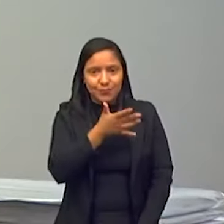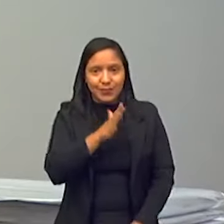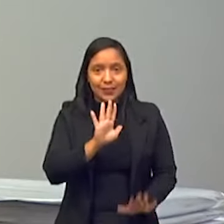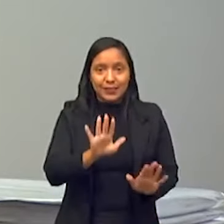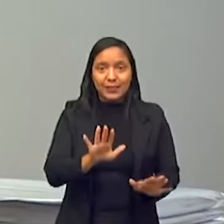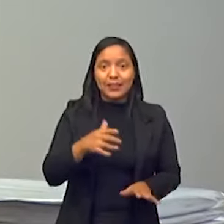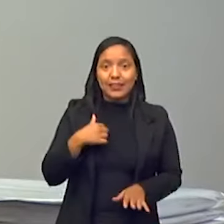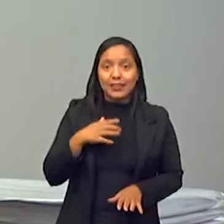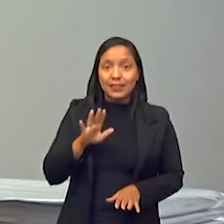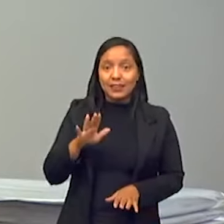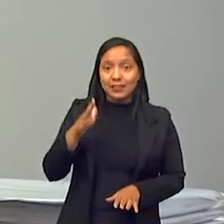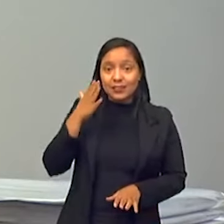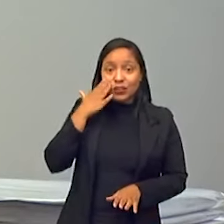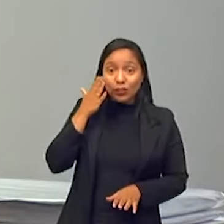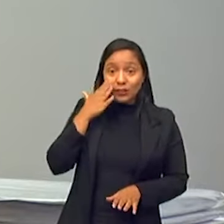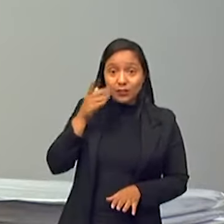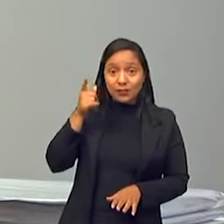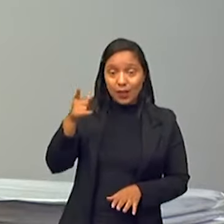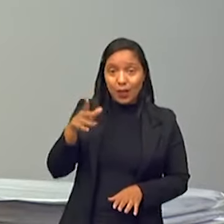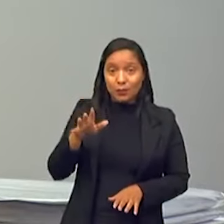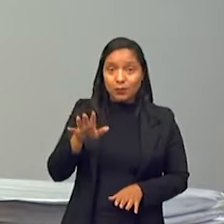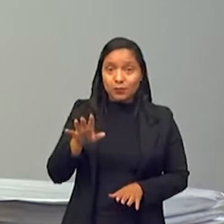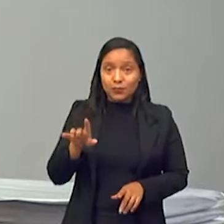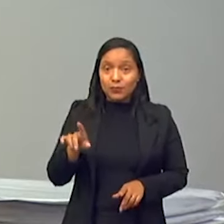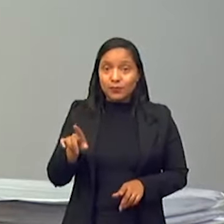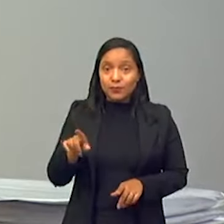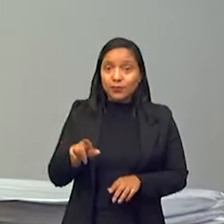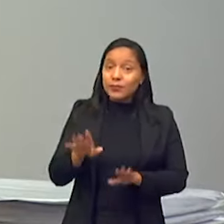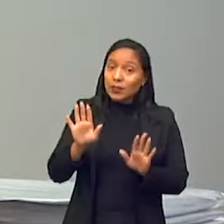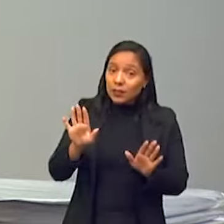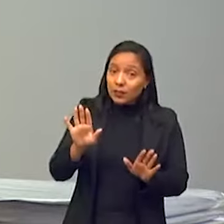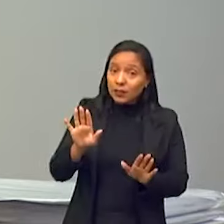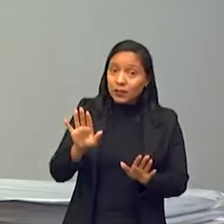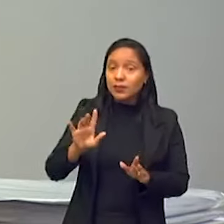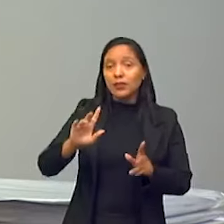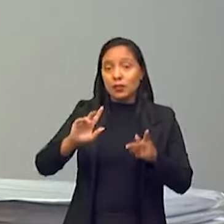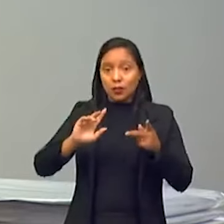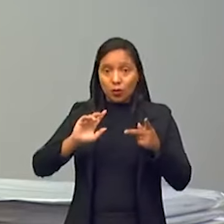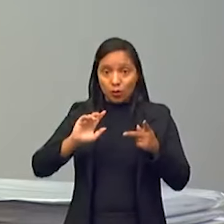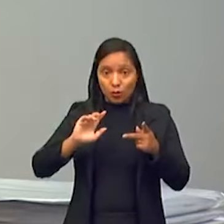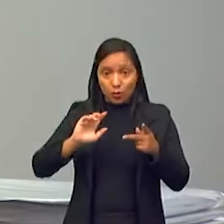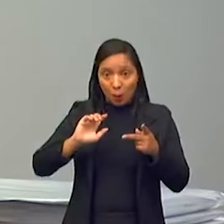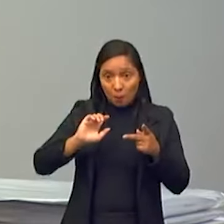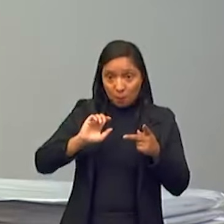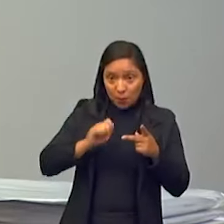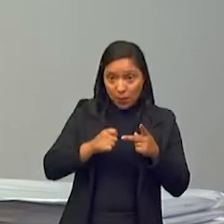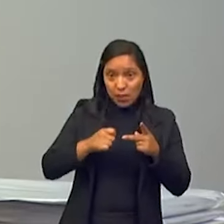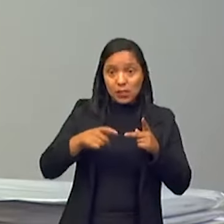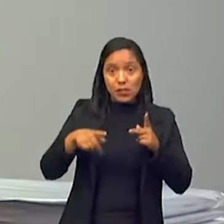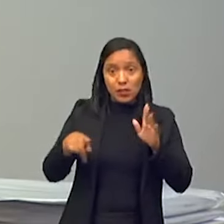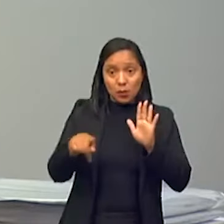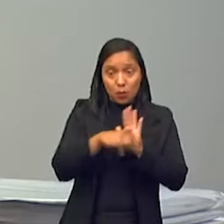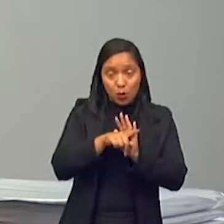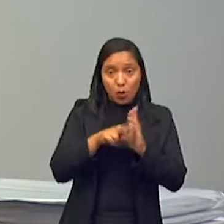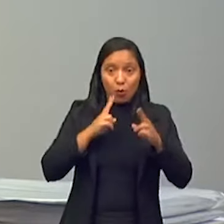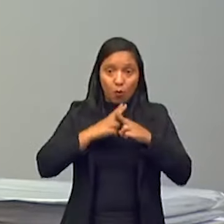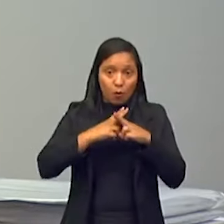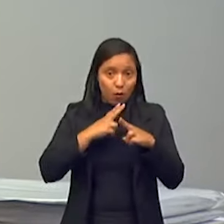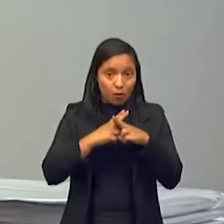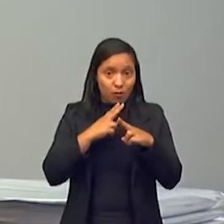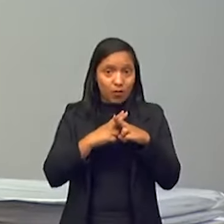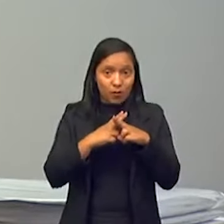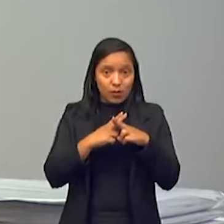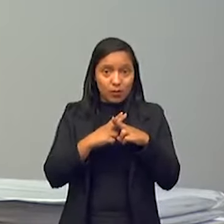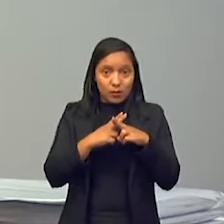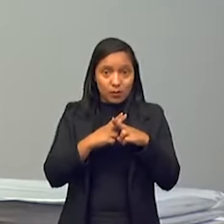Pix da o Gaviões da Memphis Fiel. Depay, que vai salvar o Corinthians. Não, haverá um Pix, uma conta Pix na Caixa Econômica